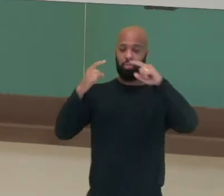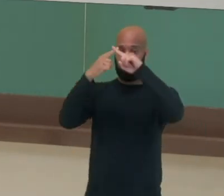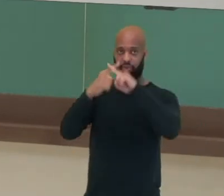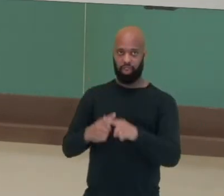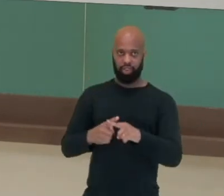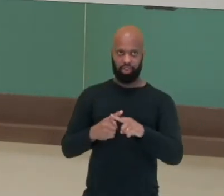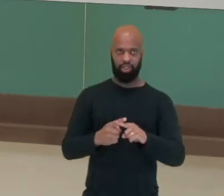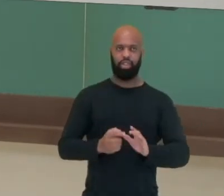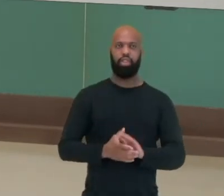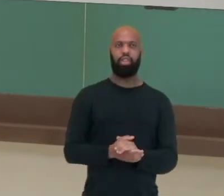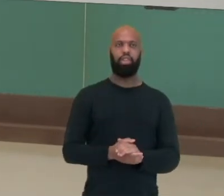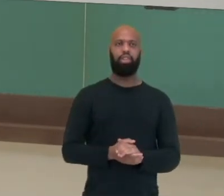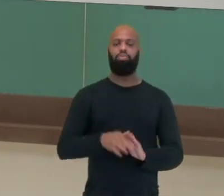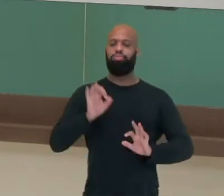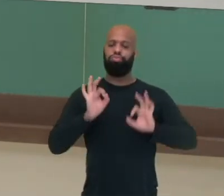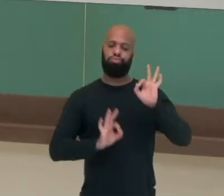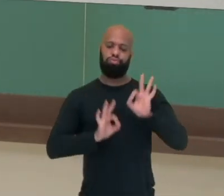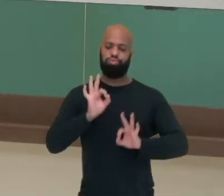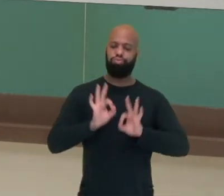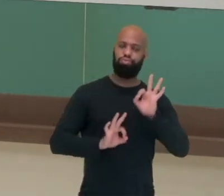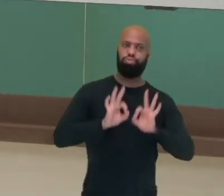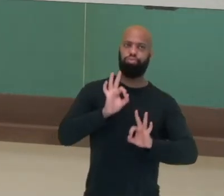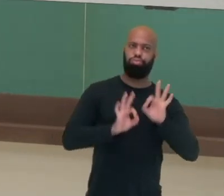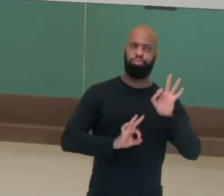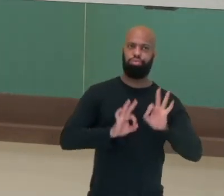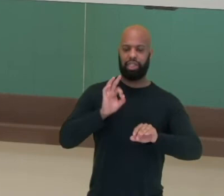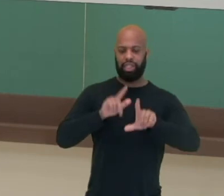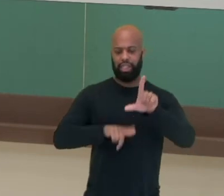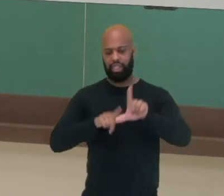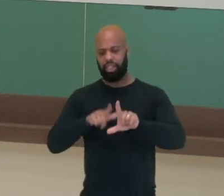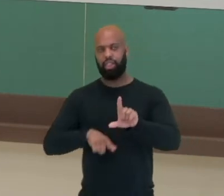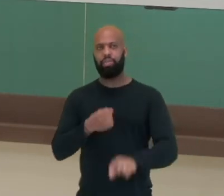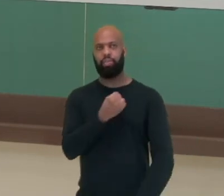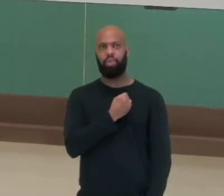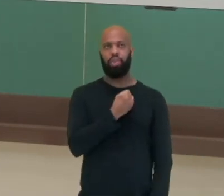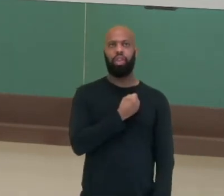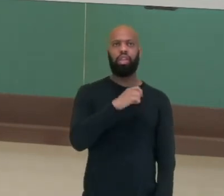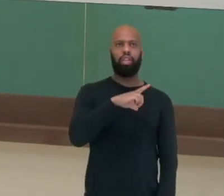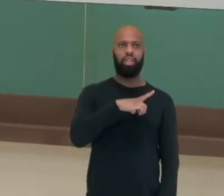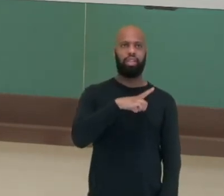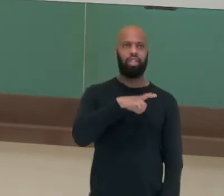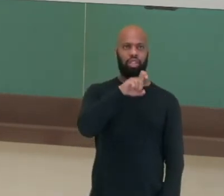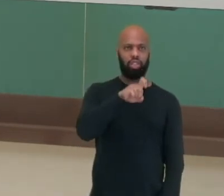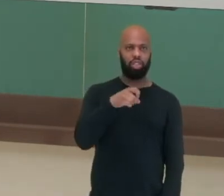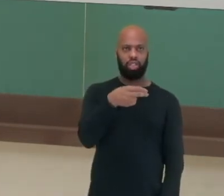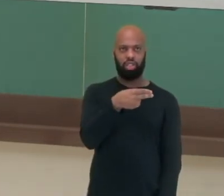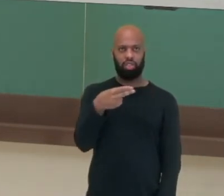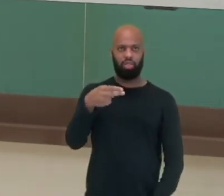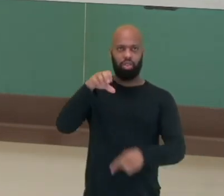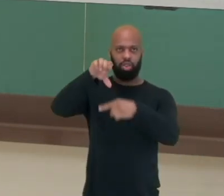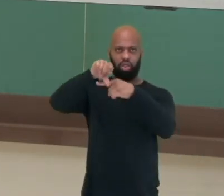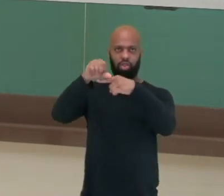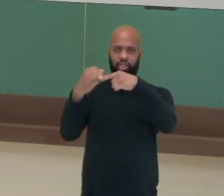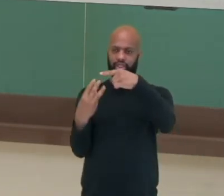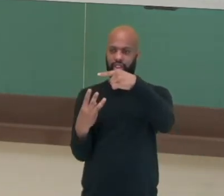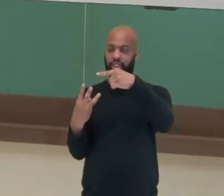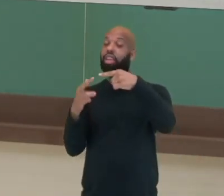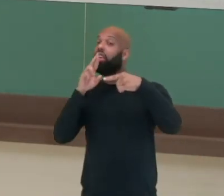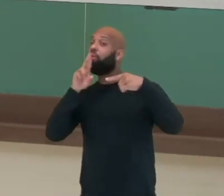6. Separando letra dos números, nós ficamos com x igual a 9 sobre 3, que é igual a